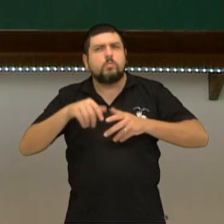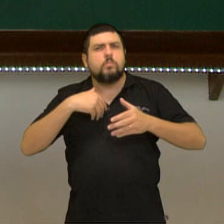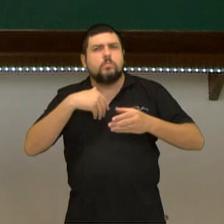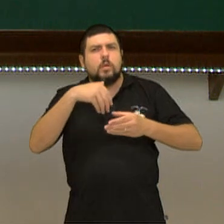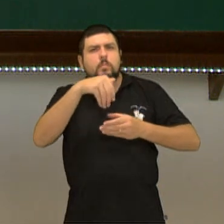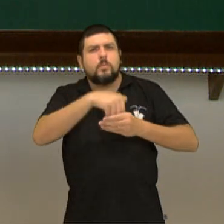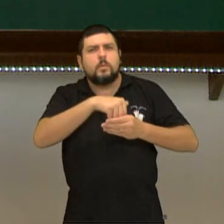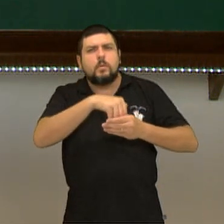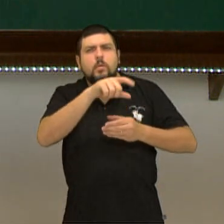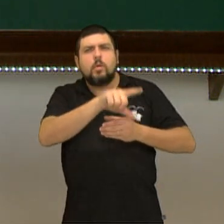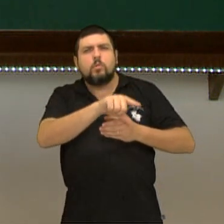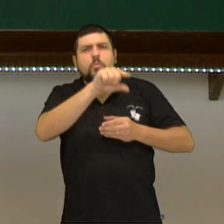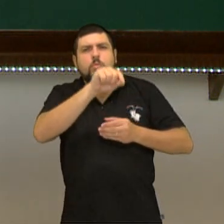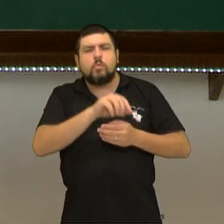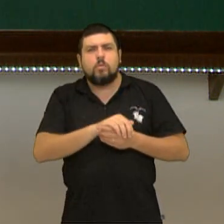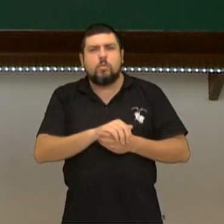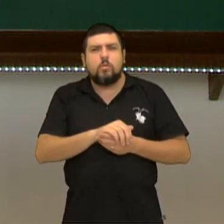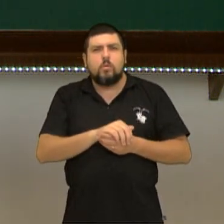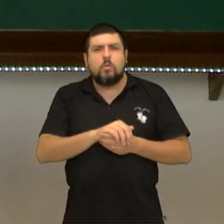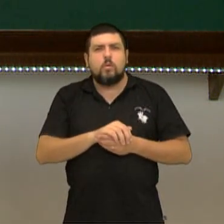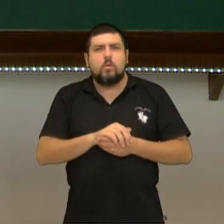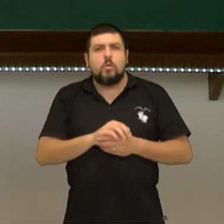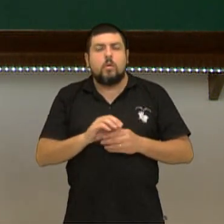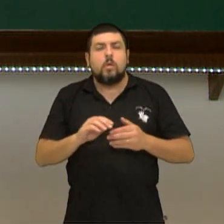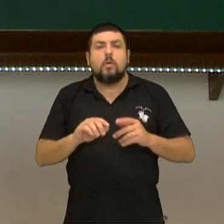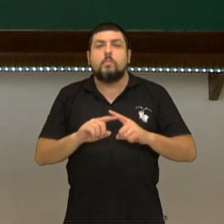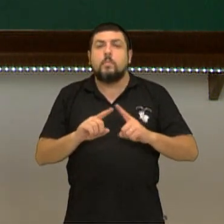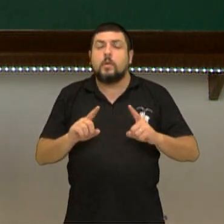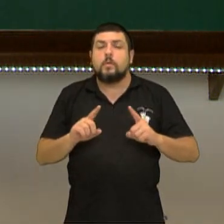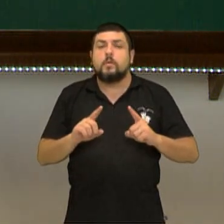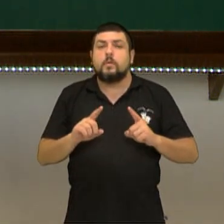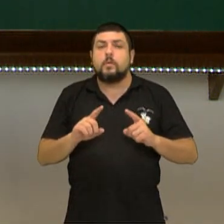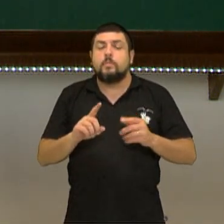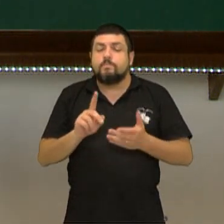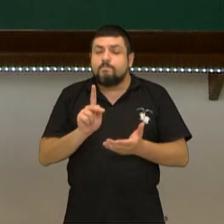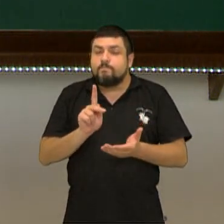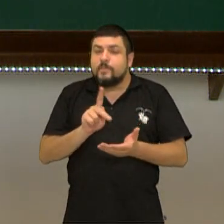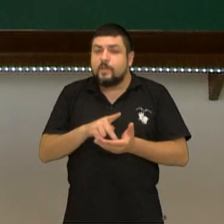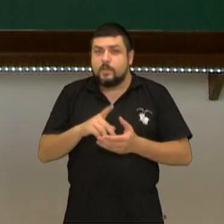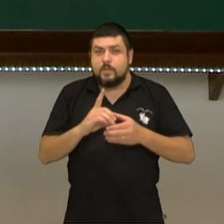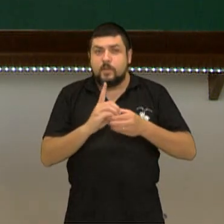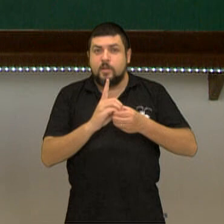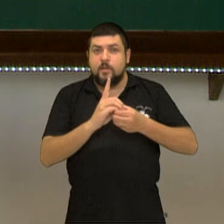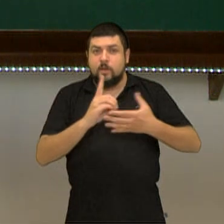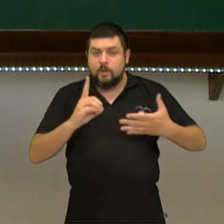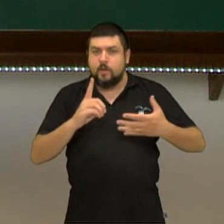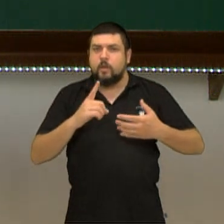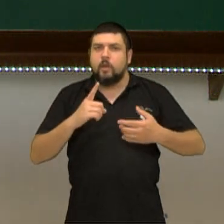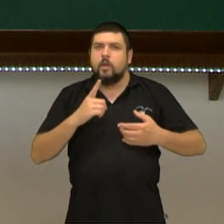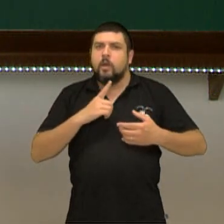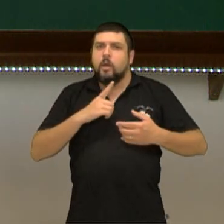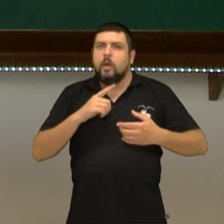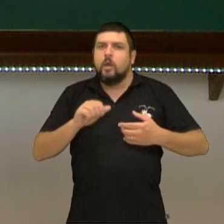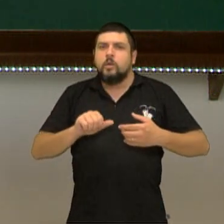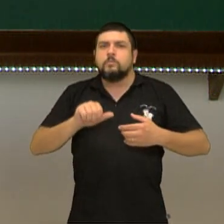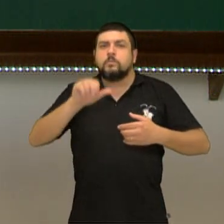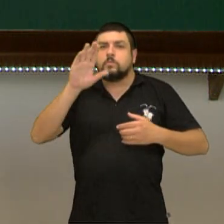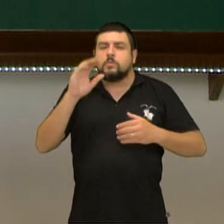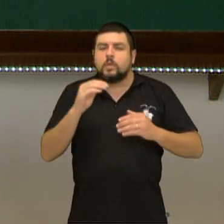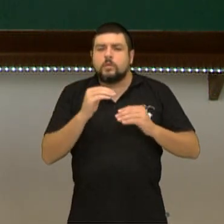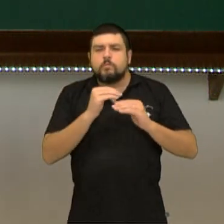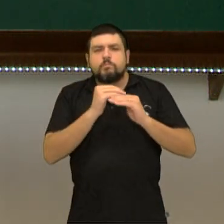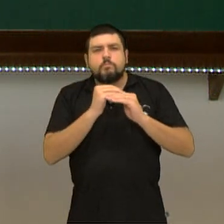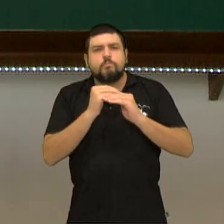que, de certa maneira, teria, né, um ideal, digamos assim, entre aspas, né, mais justo, no sentido, né,